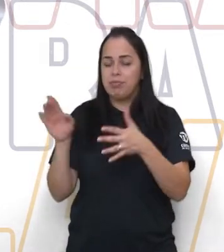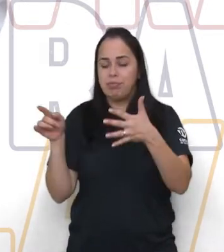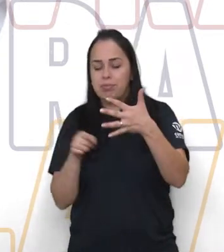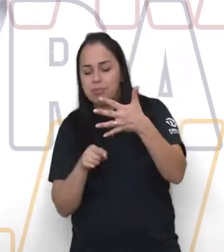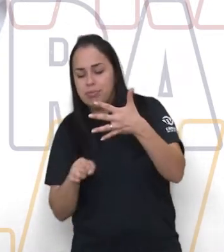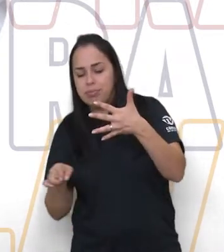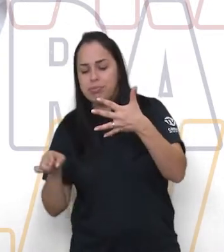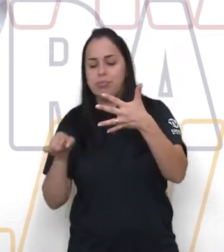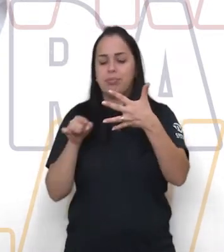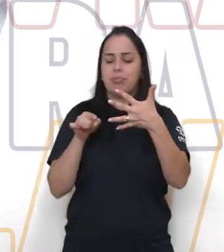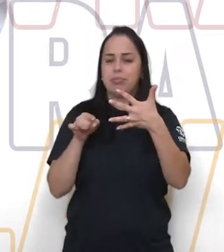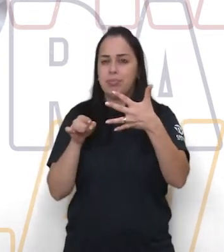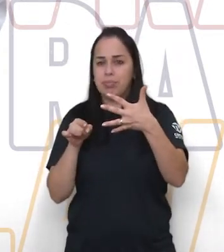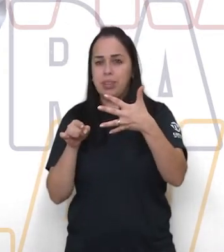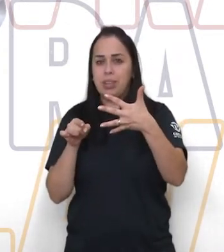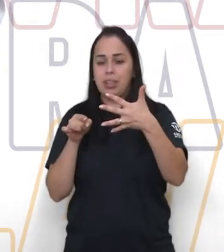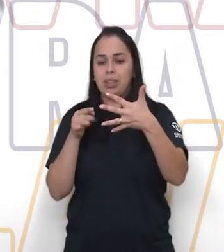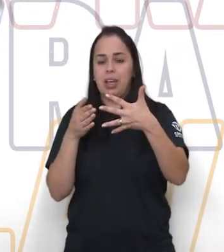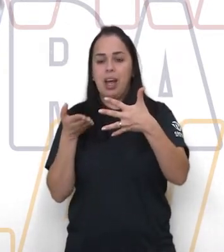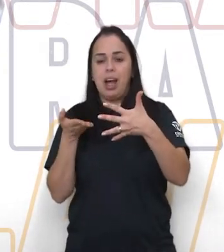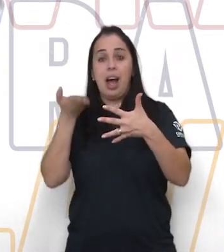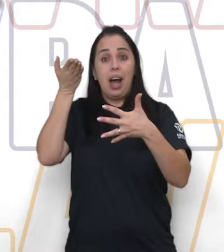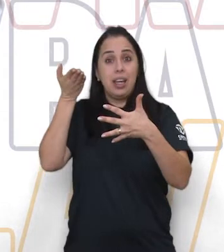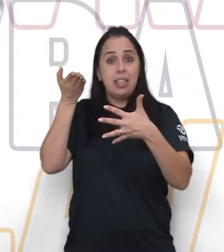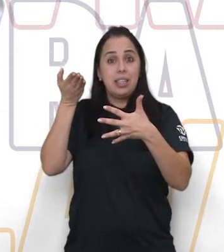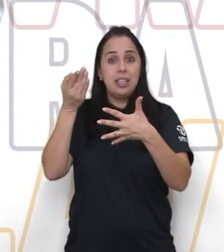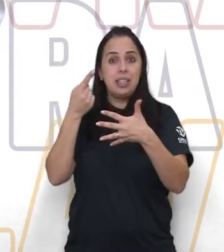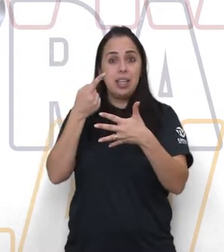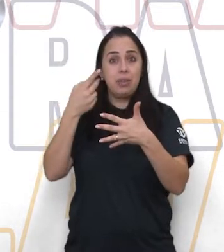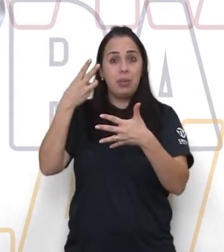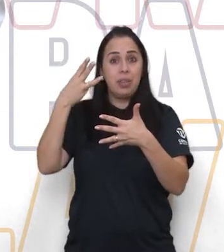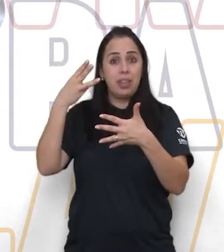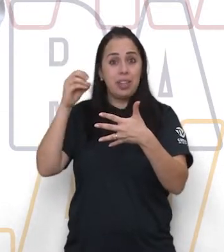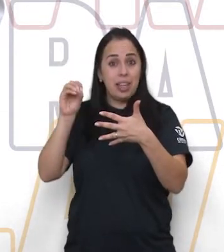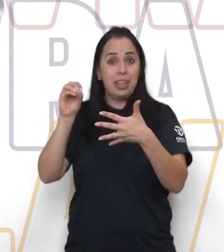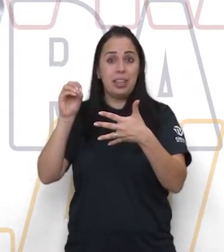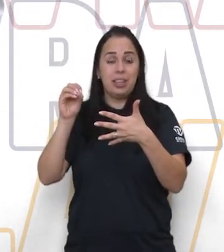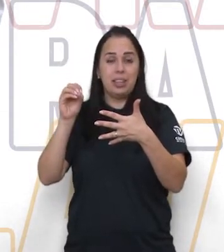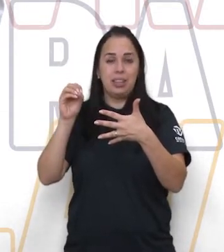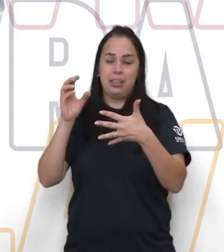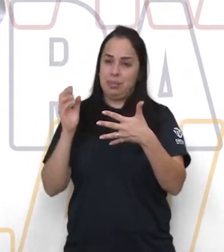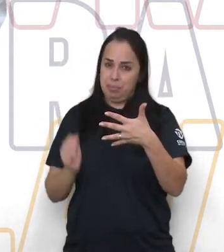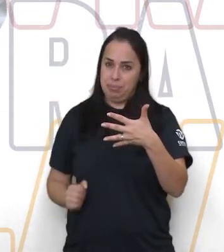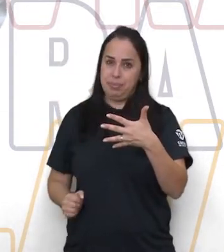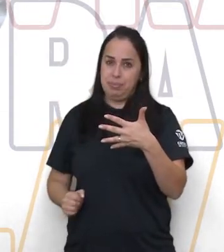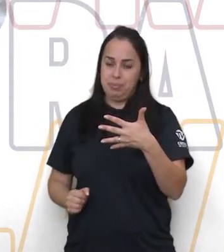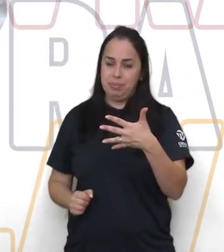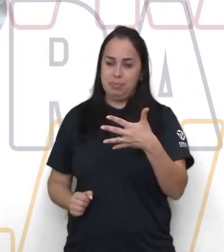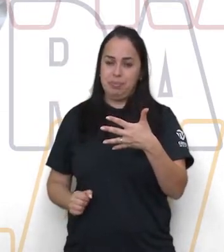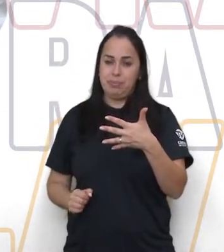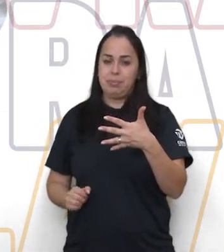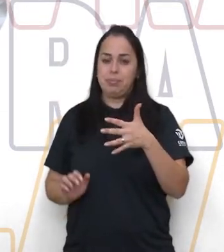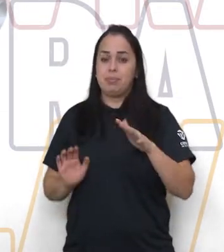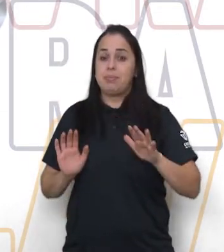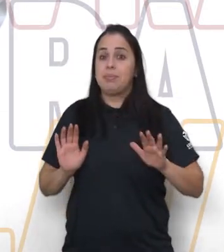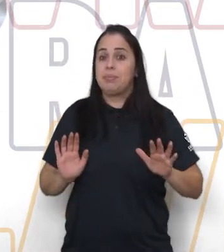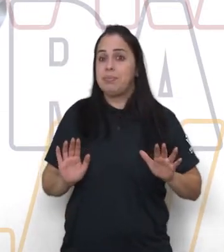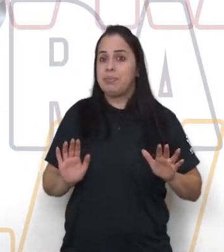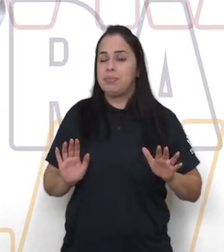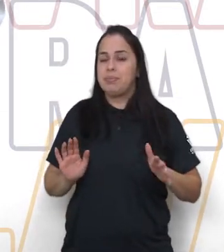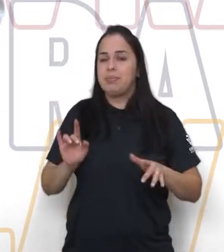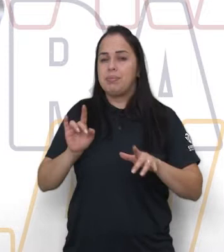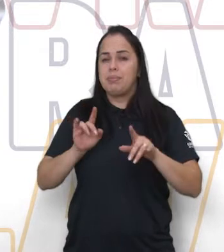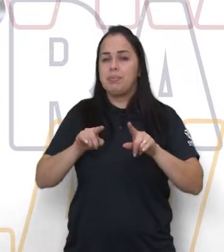estamos no meio do caminho né você tem aí sem 130 países avaliados e a gente tá na 57ª posição